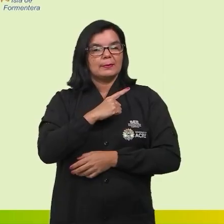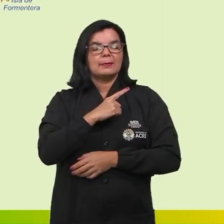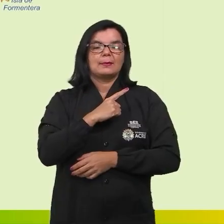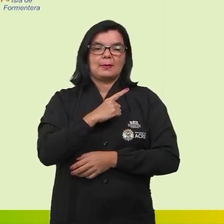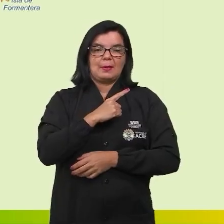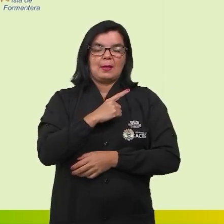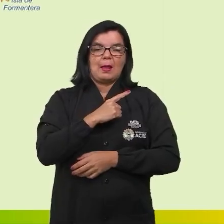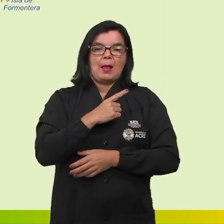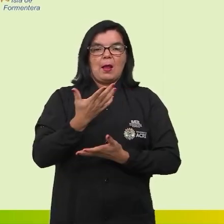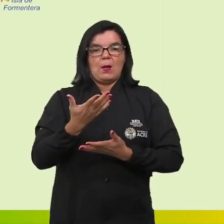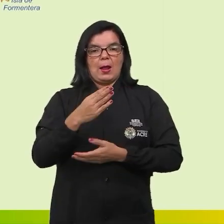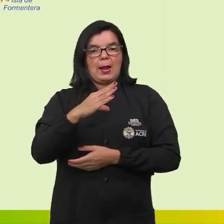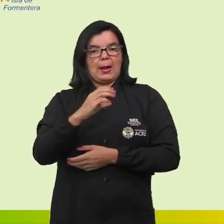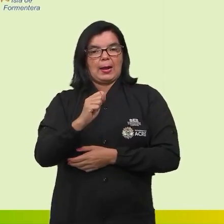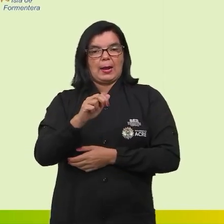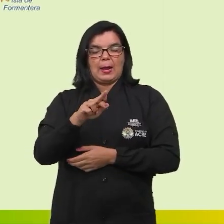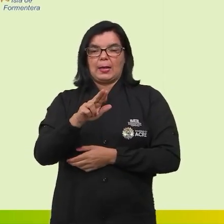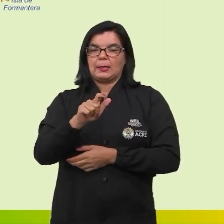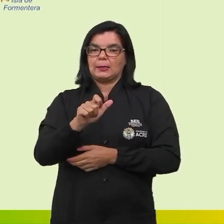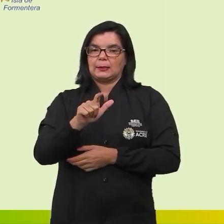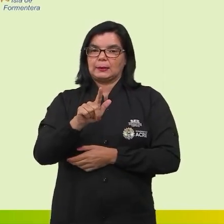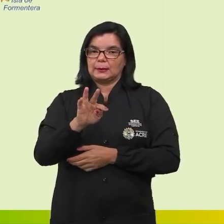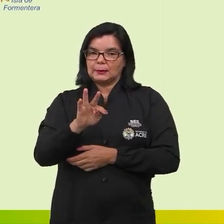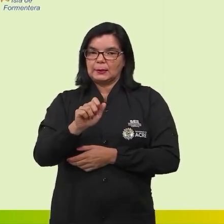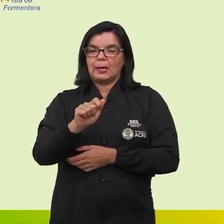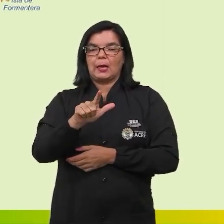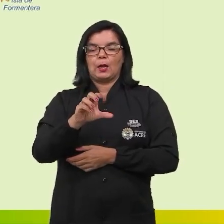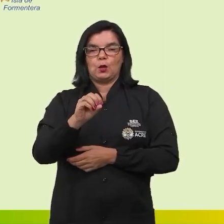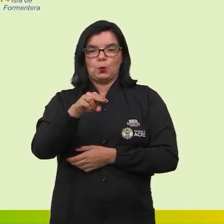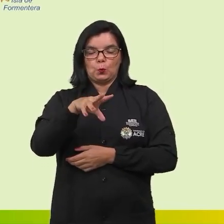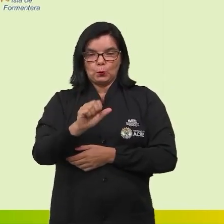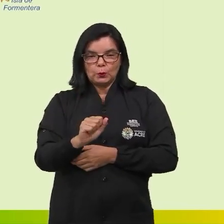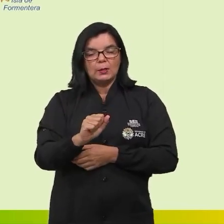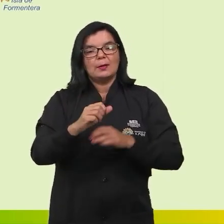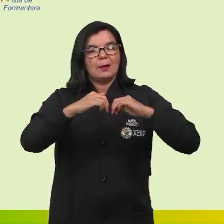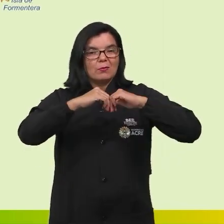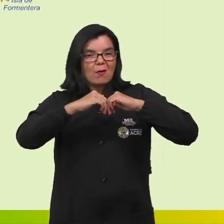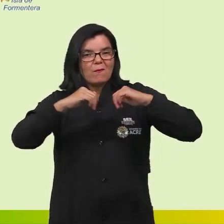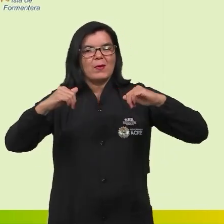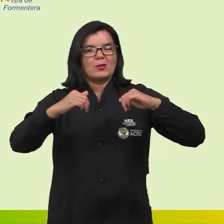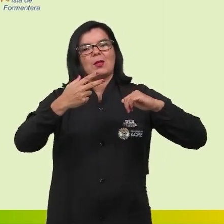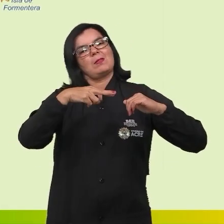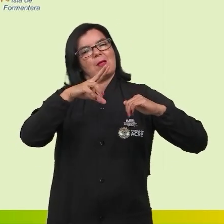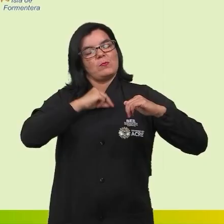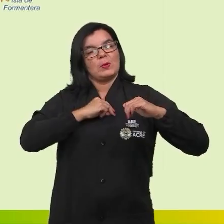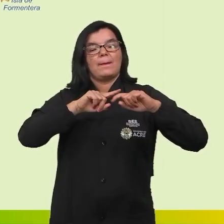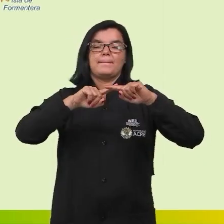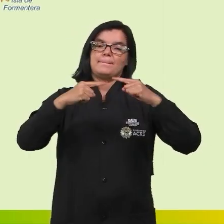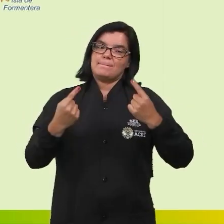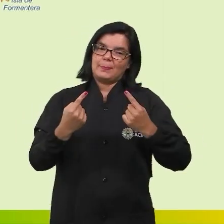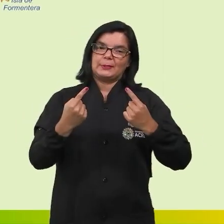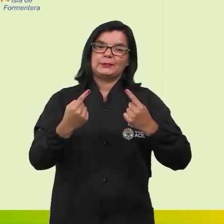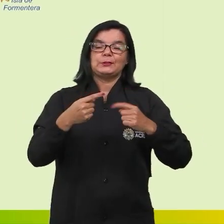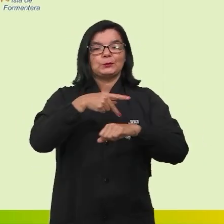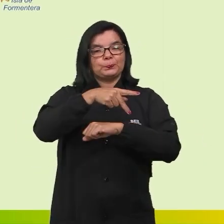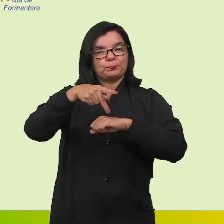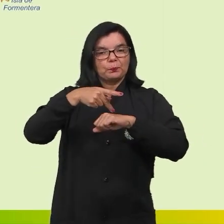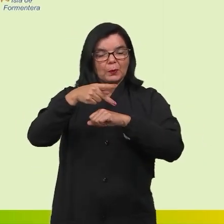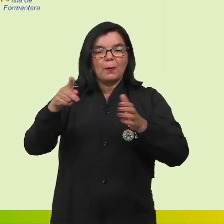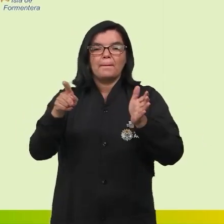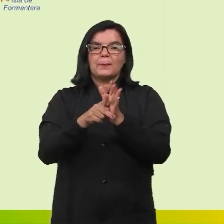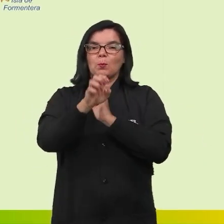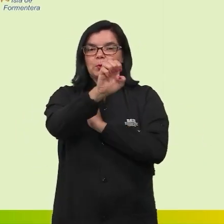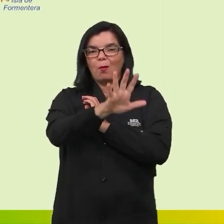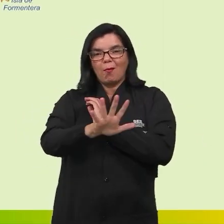por exemplo, a Catalunha, né, que tenta se desmembrar da Espanha há muitos anos, Mas a Espanha, né, é um país da Europa,